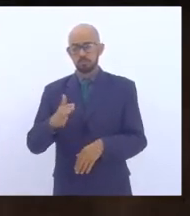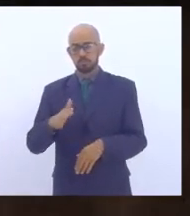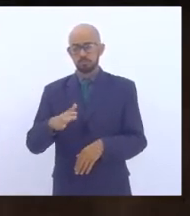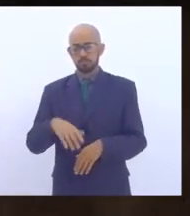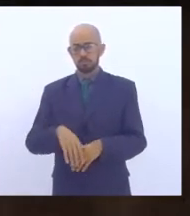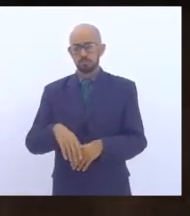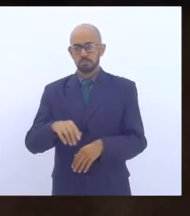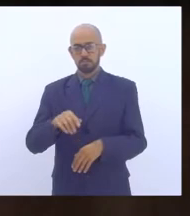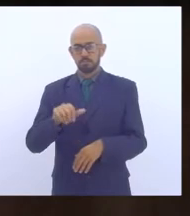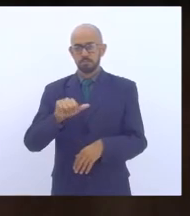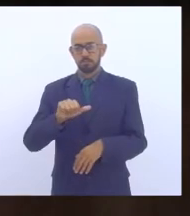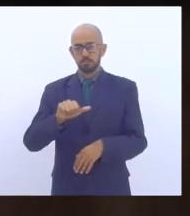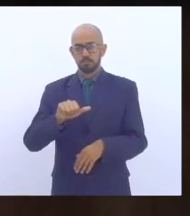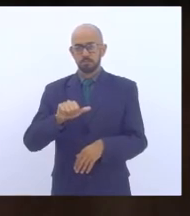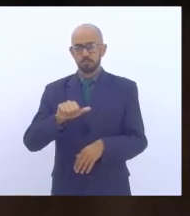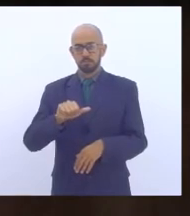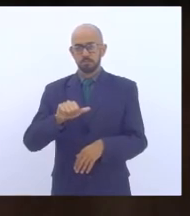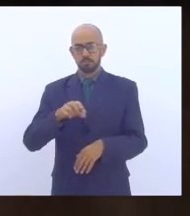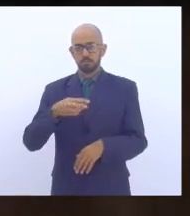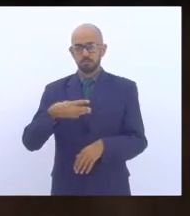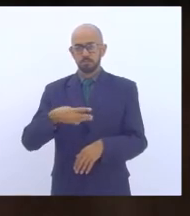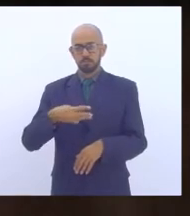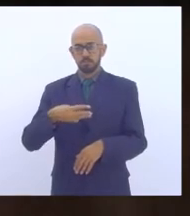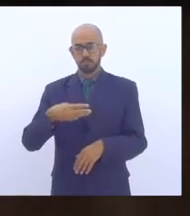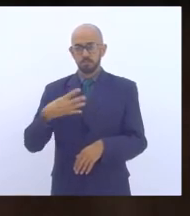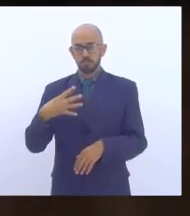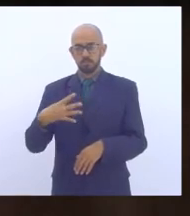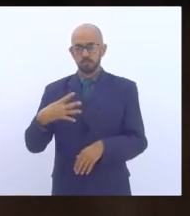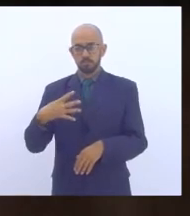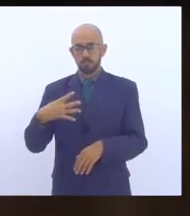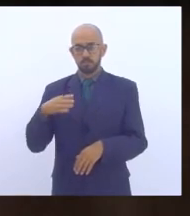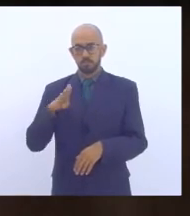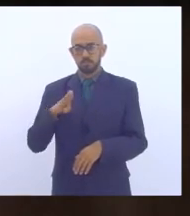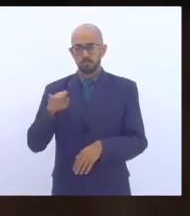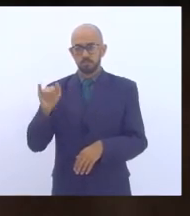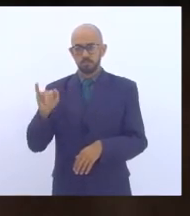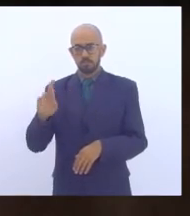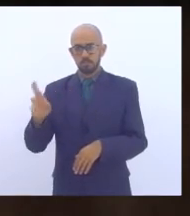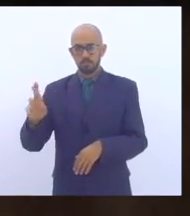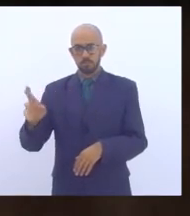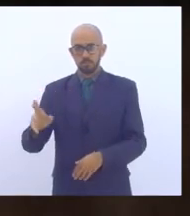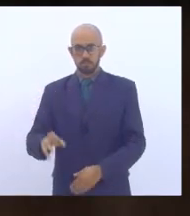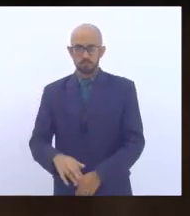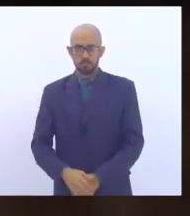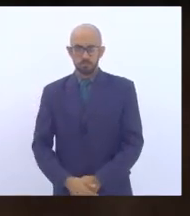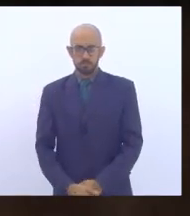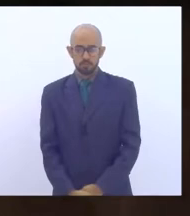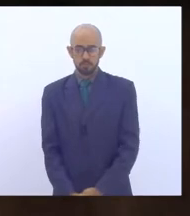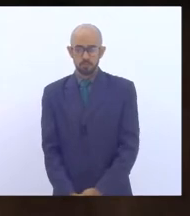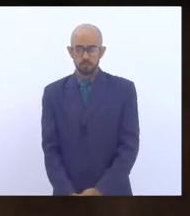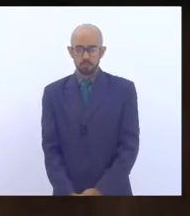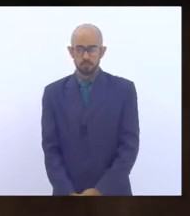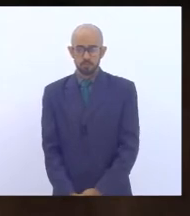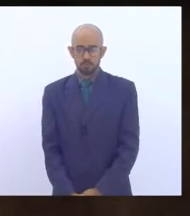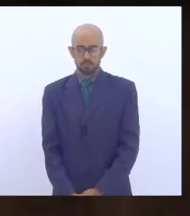ordem de 134 bilhões de reais